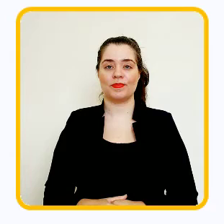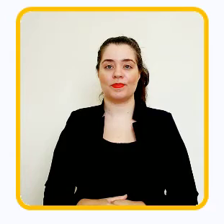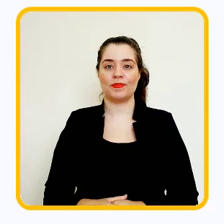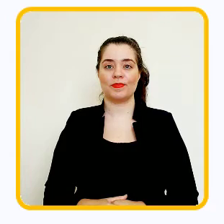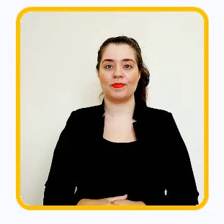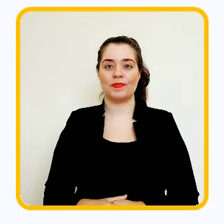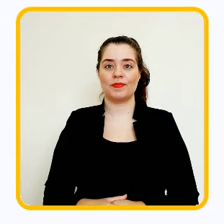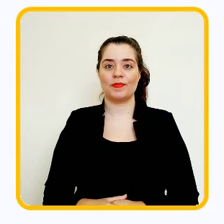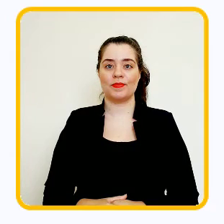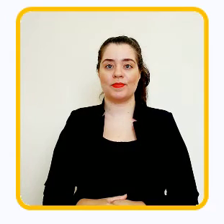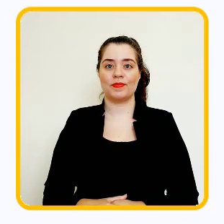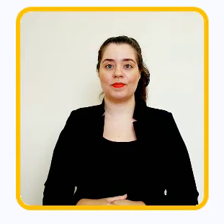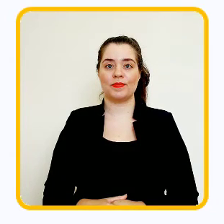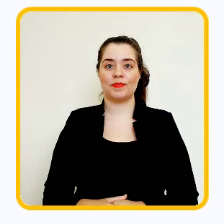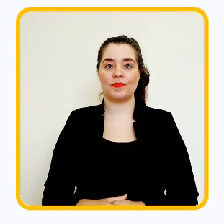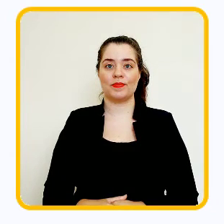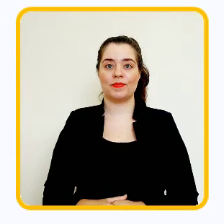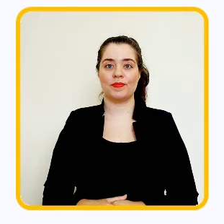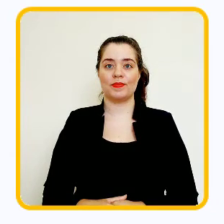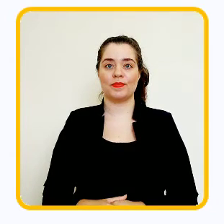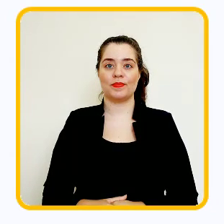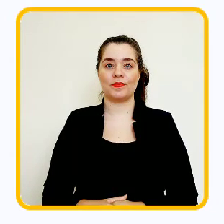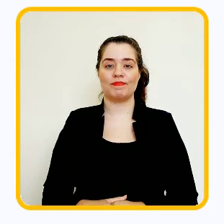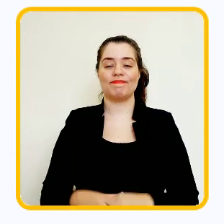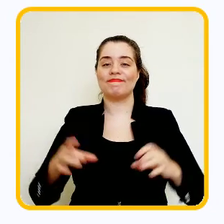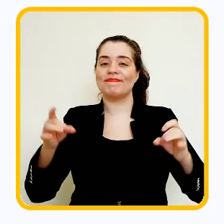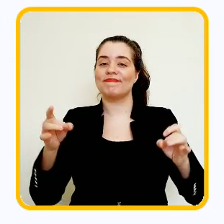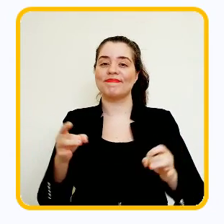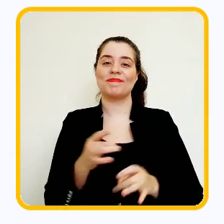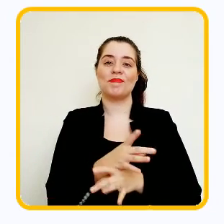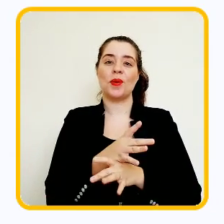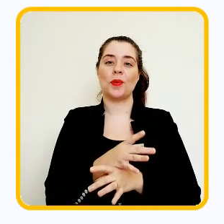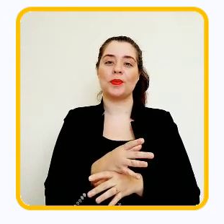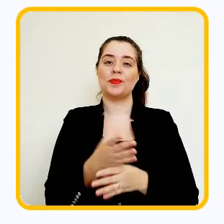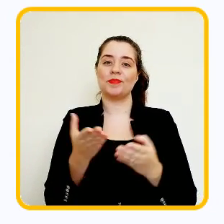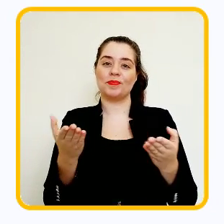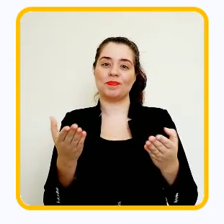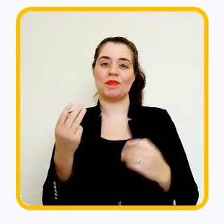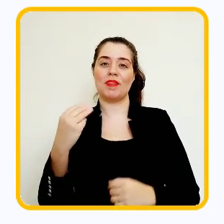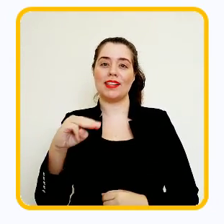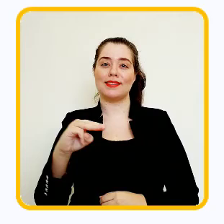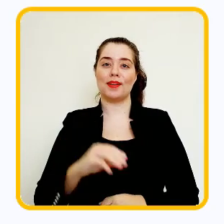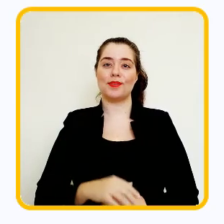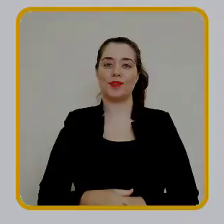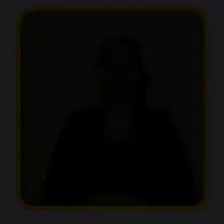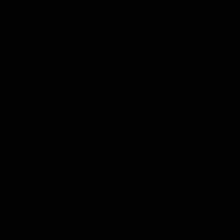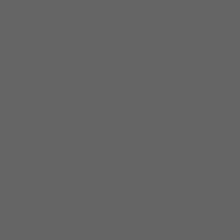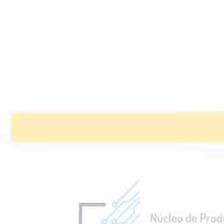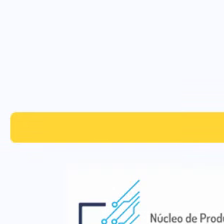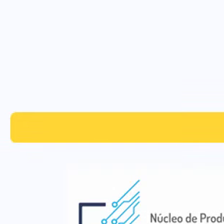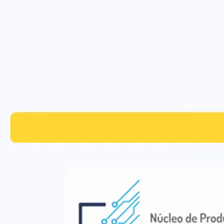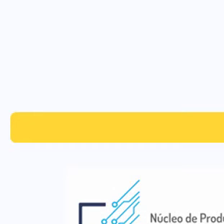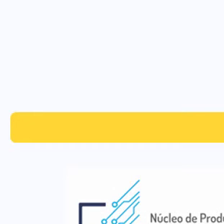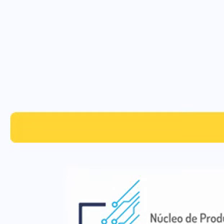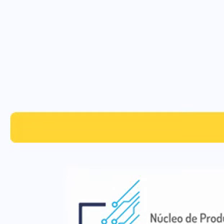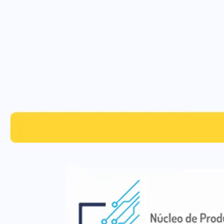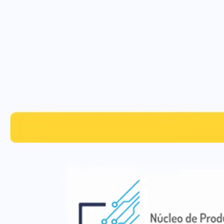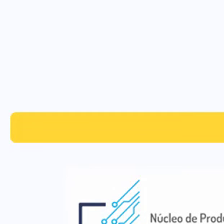e pronto aqui está a sua mensagem no